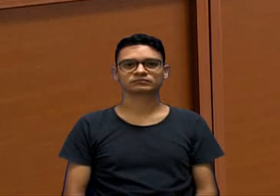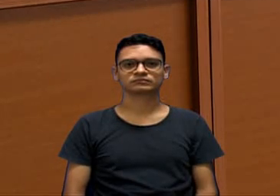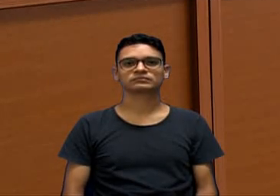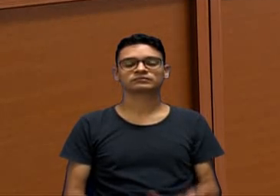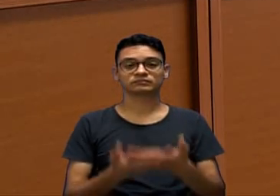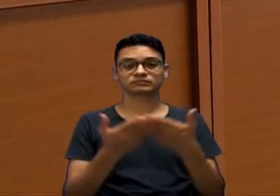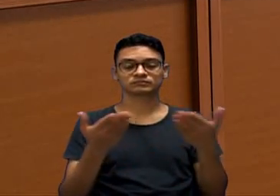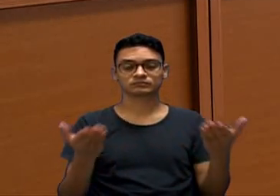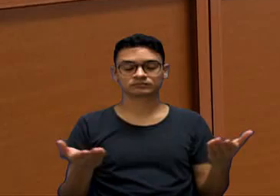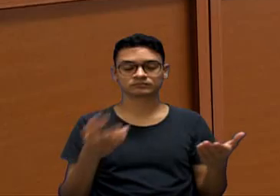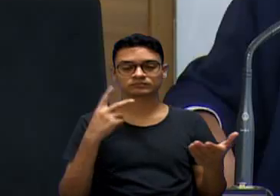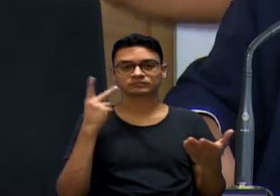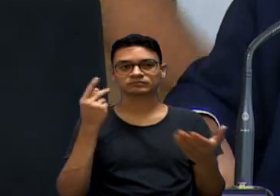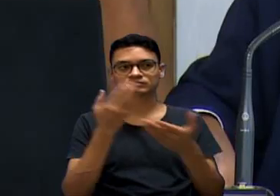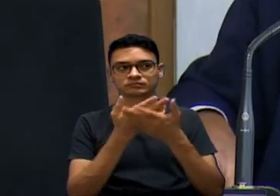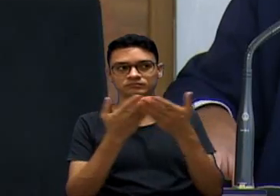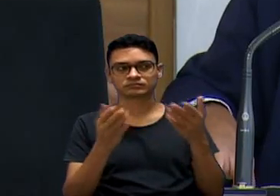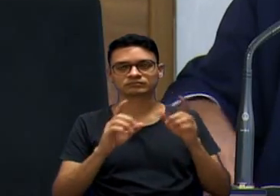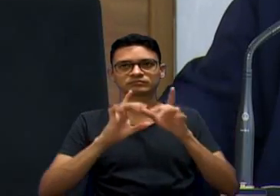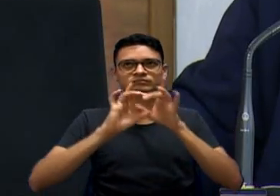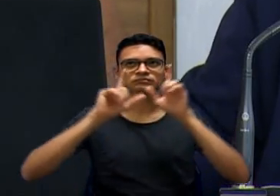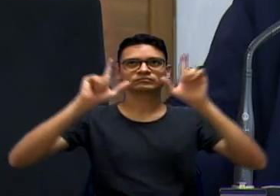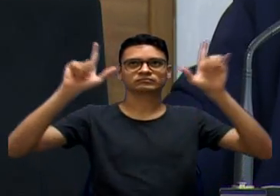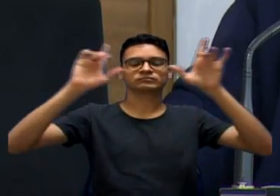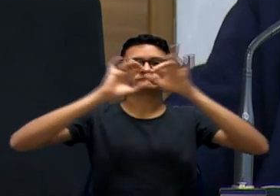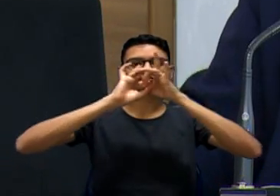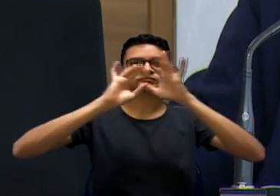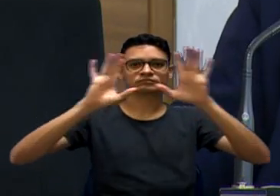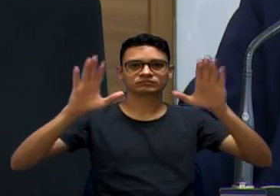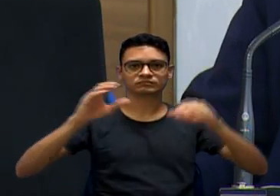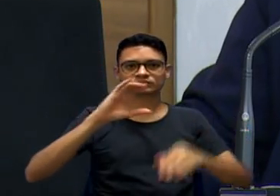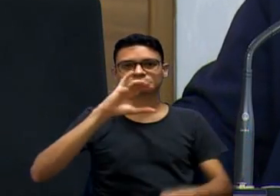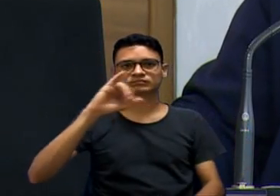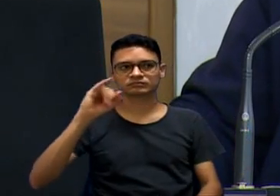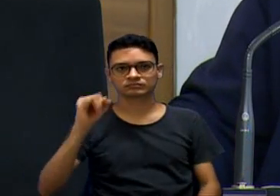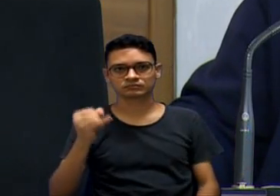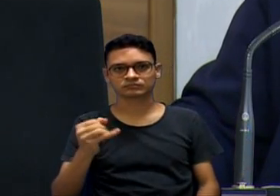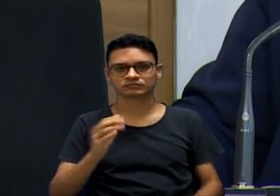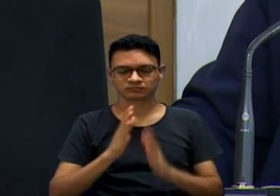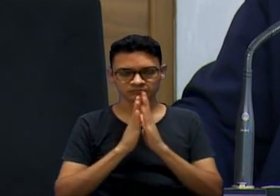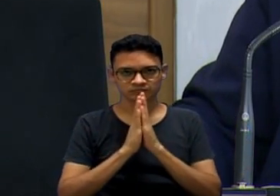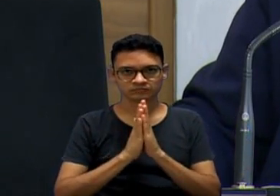Senhores vereadores, está aberto o painel de votação. Vereador Cícero João, por favor.